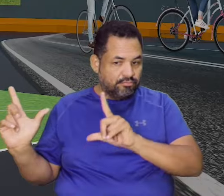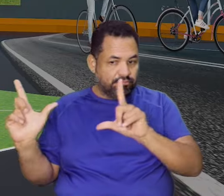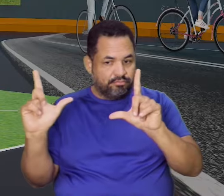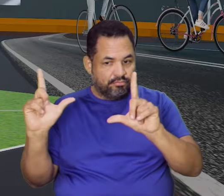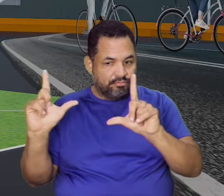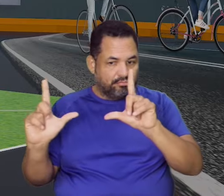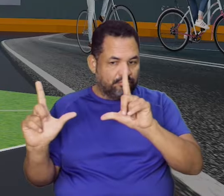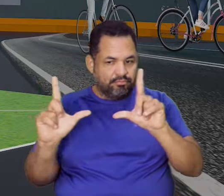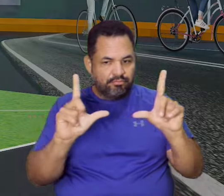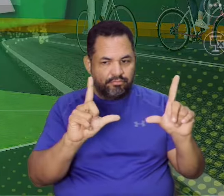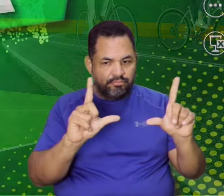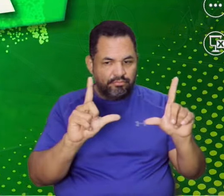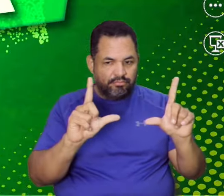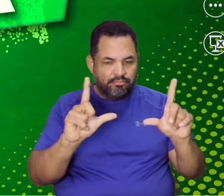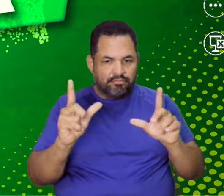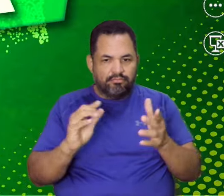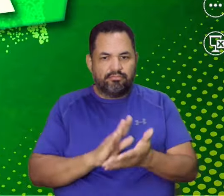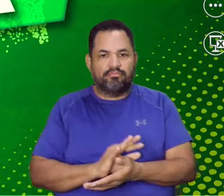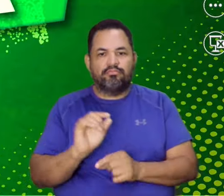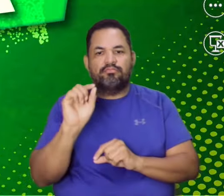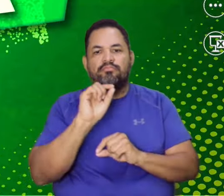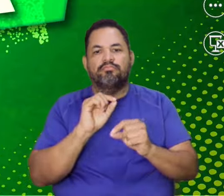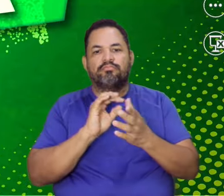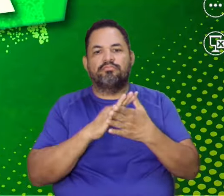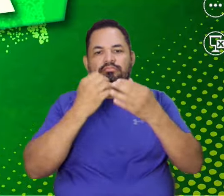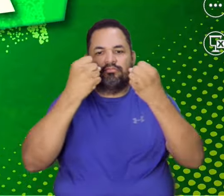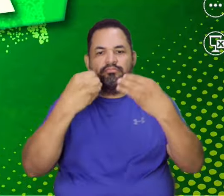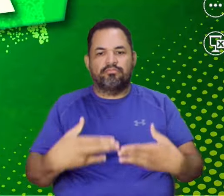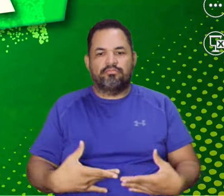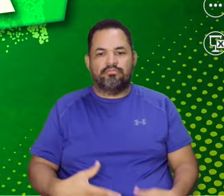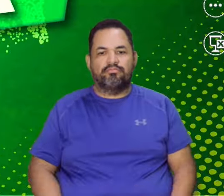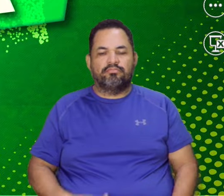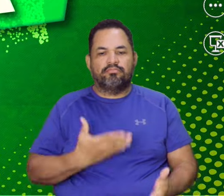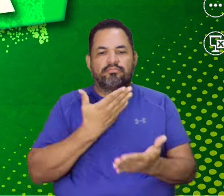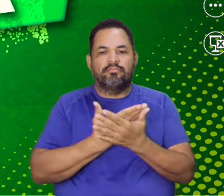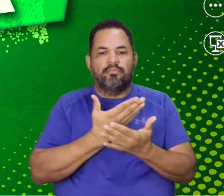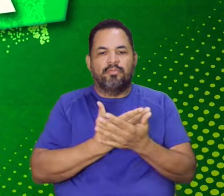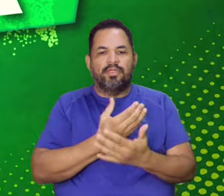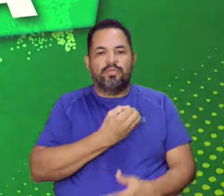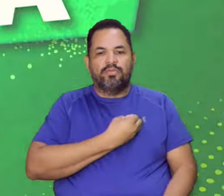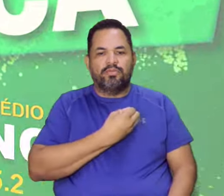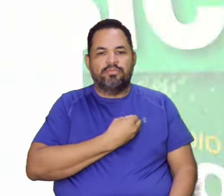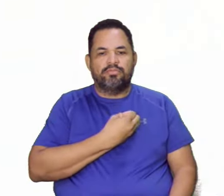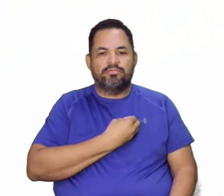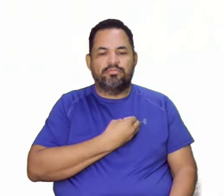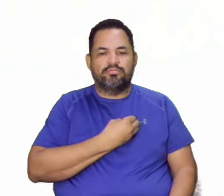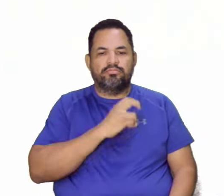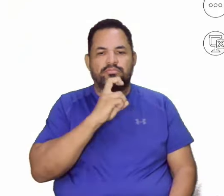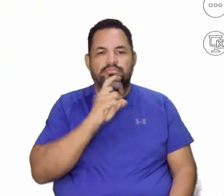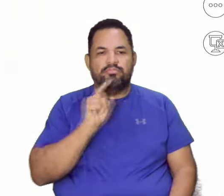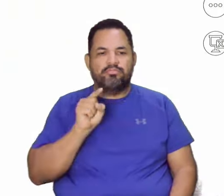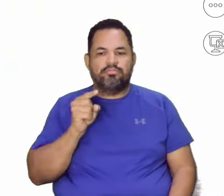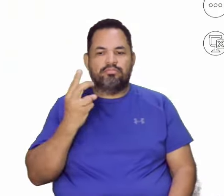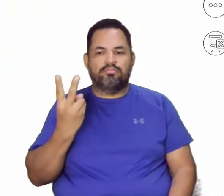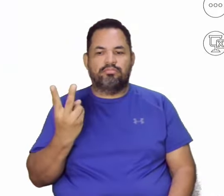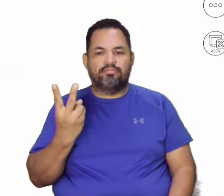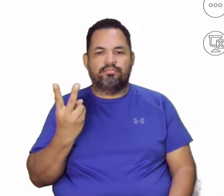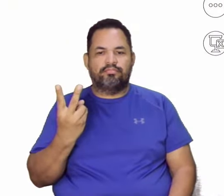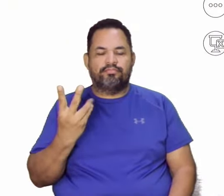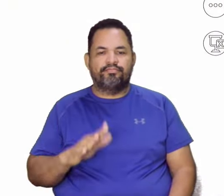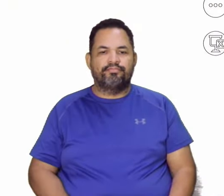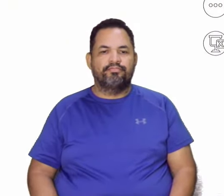gente conferir mais de pertinho ainda sobre o que falamos Aula 5 5.2 nela